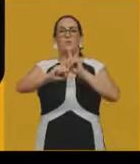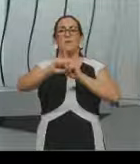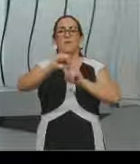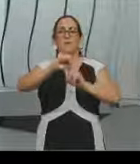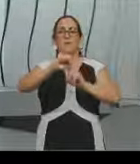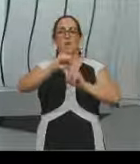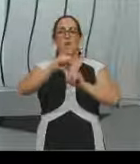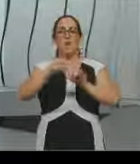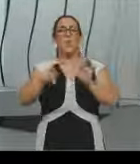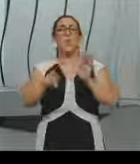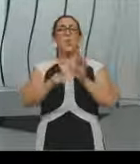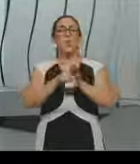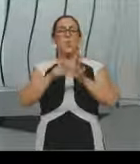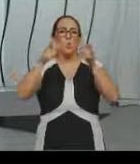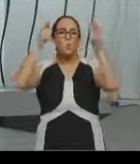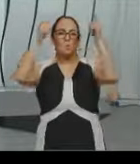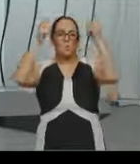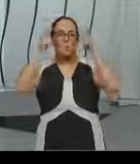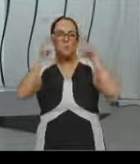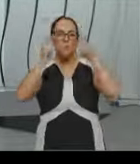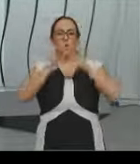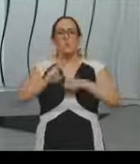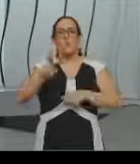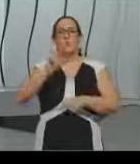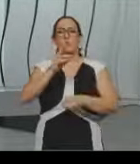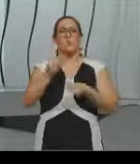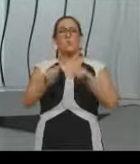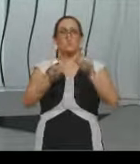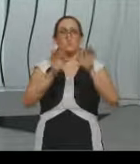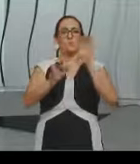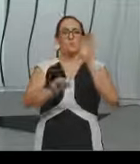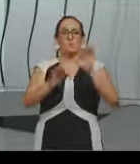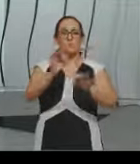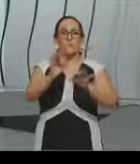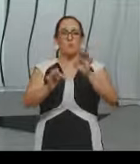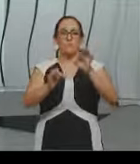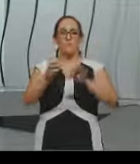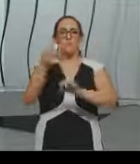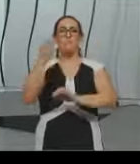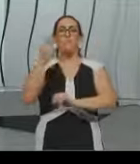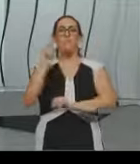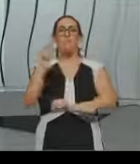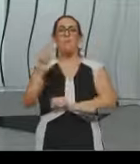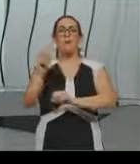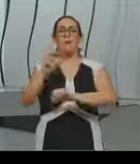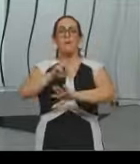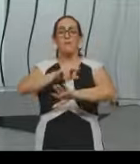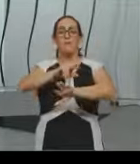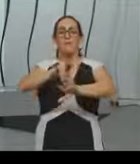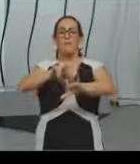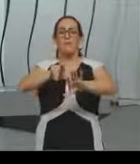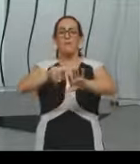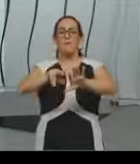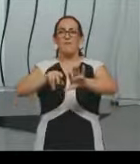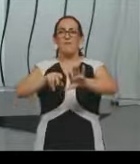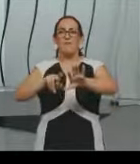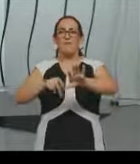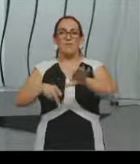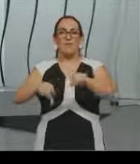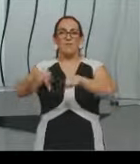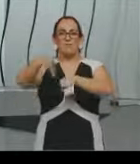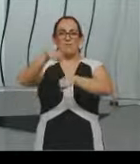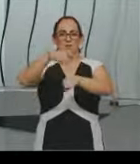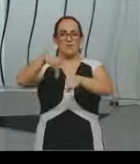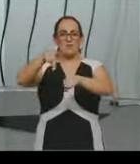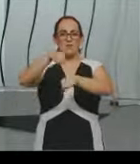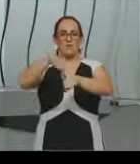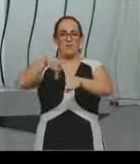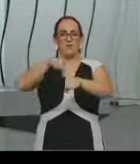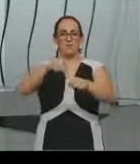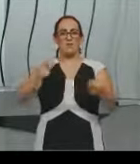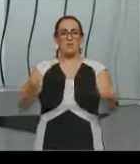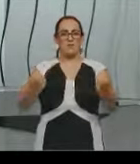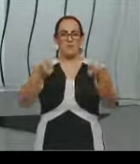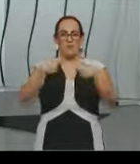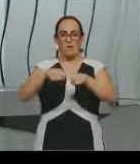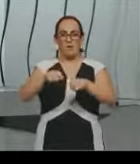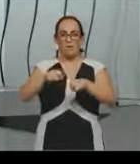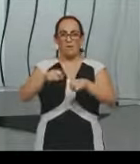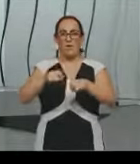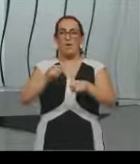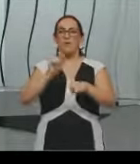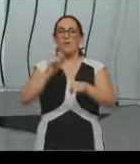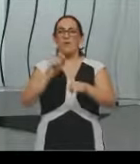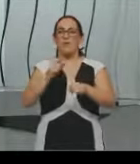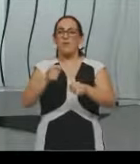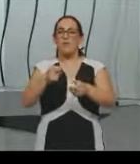uma justificativa para que grandes potências explorem regiões como a Ásia e a África, É a utilização de